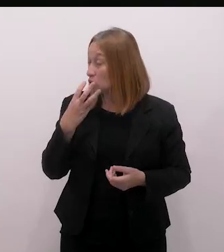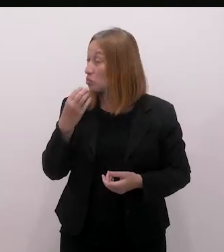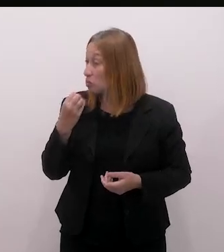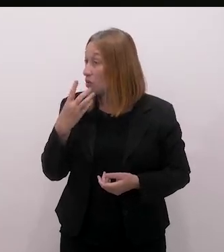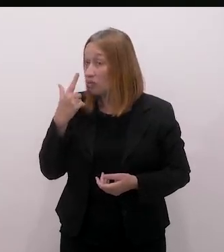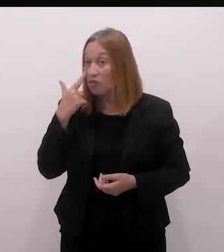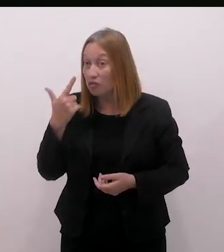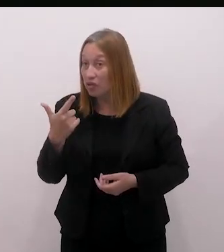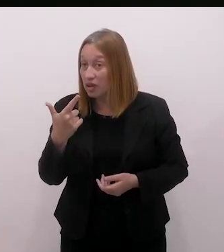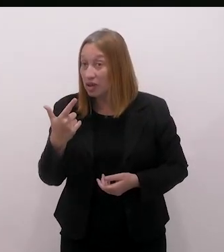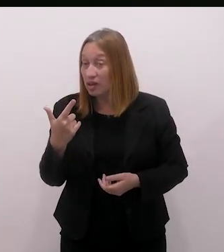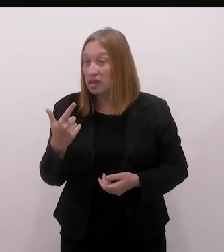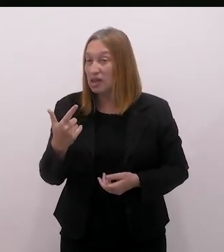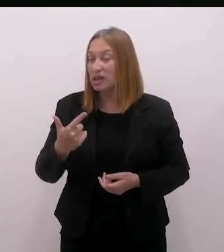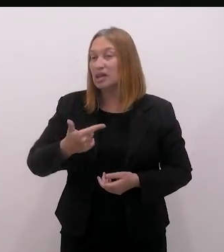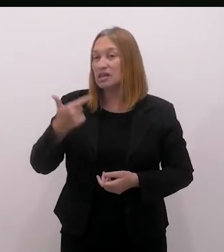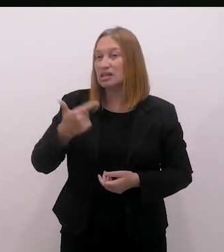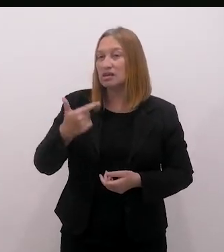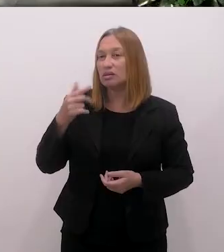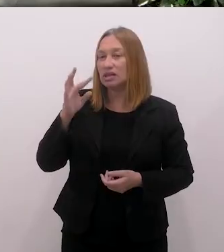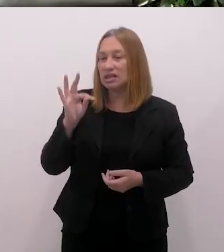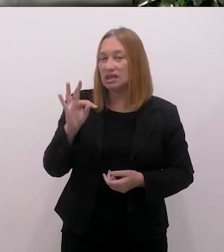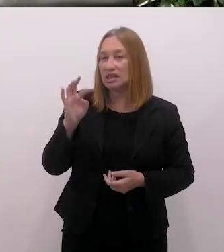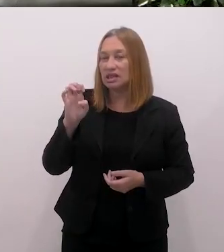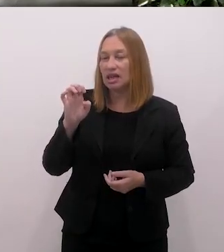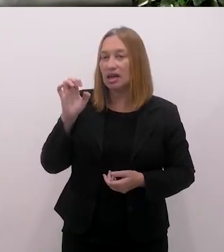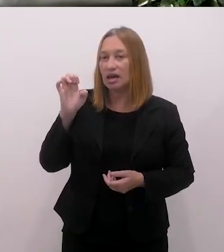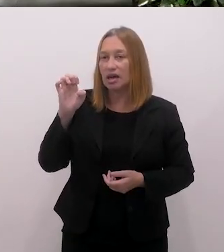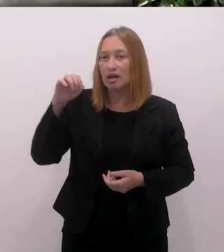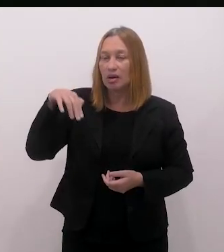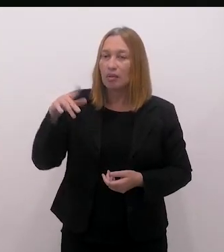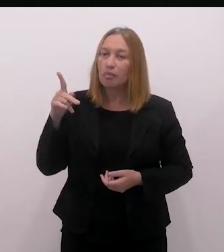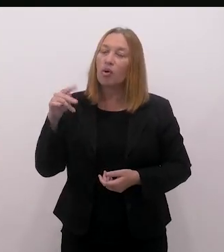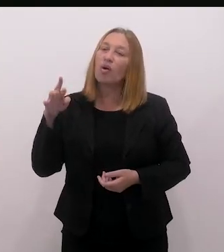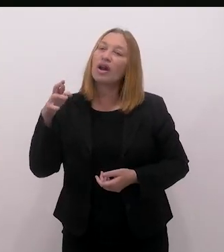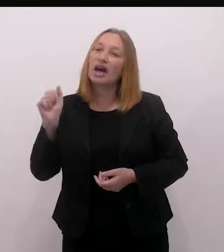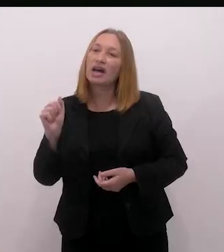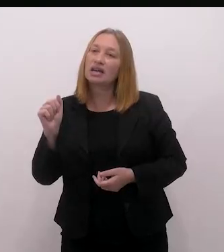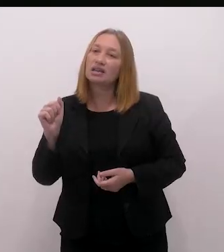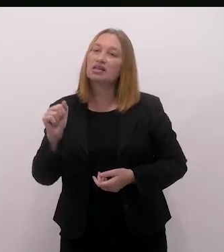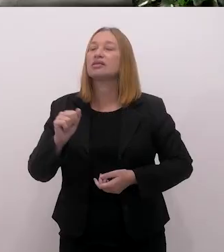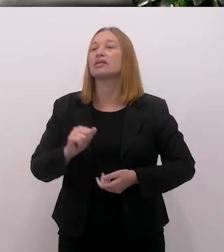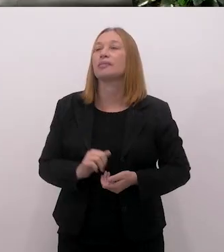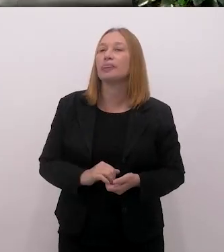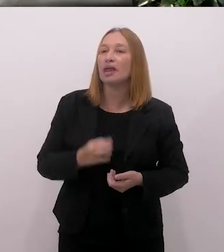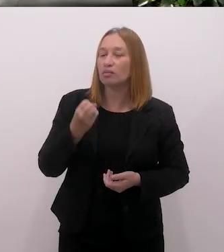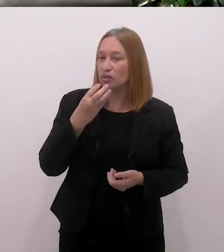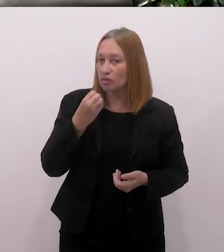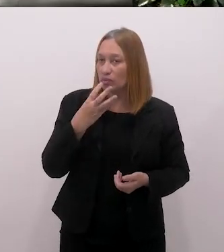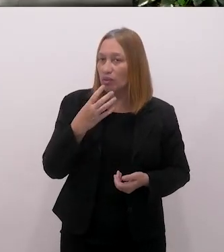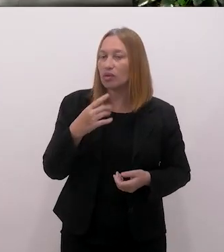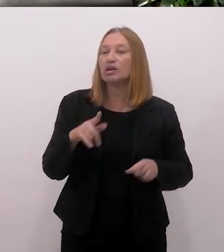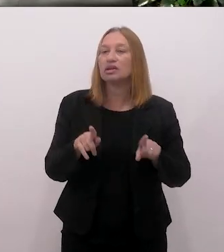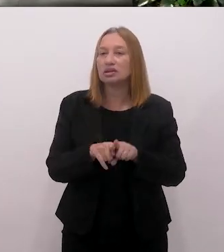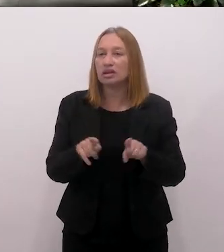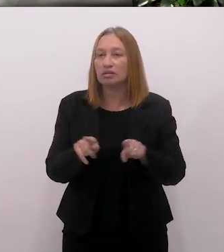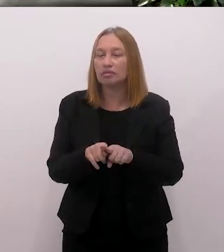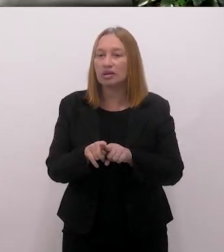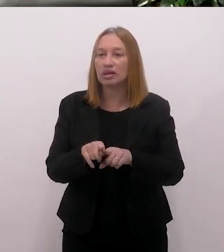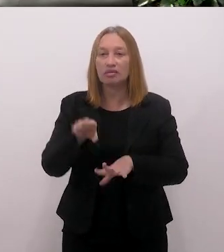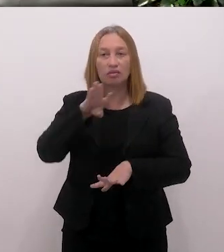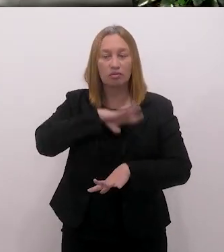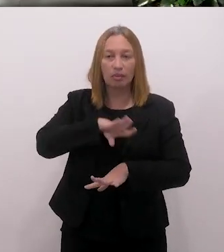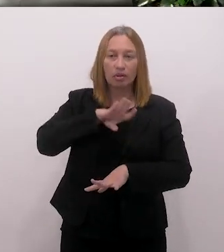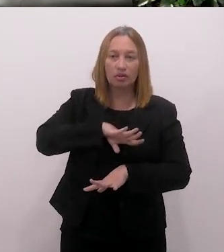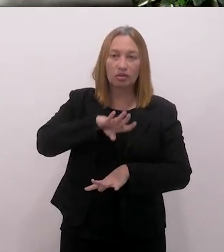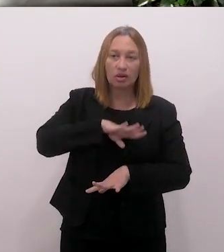ver. Eles estão, segunda já temporada, penso eu, vai estar no Cecília Meirelles de 12 a 14 de novembro. Isso. E eles vão estar também em Portugal no próximo